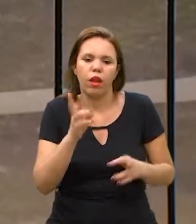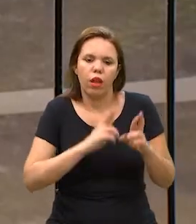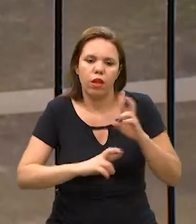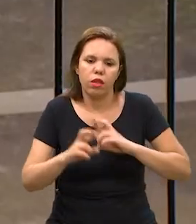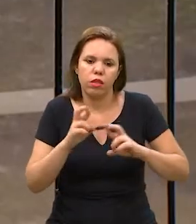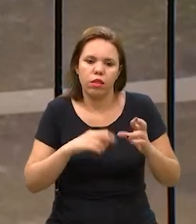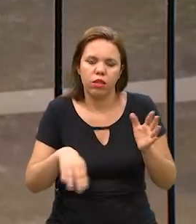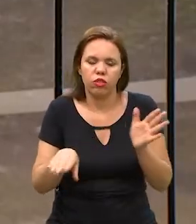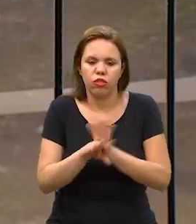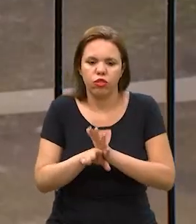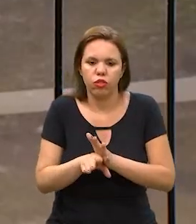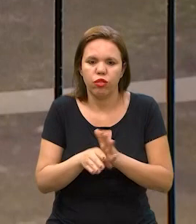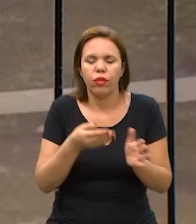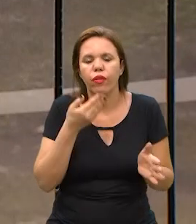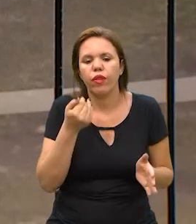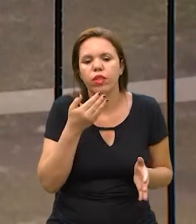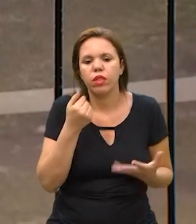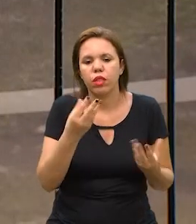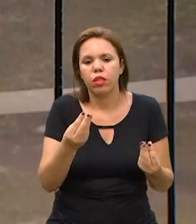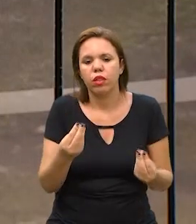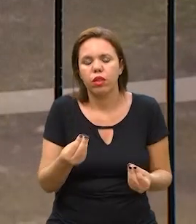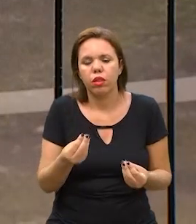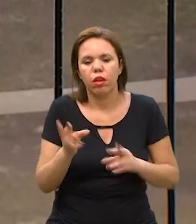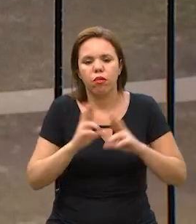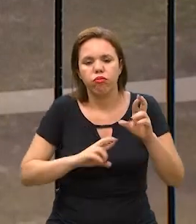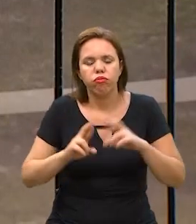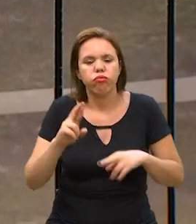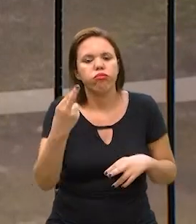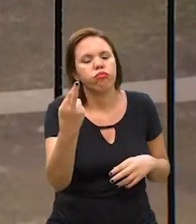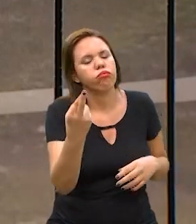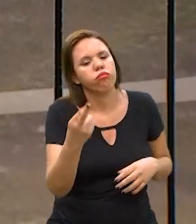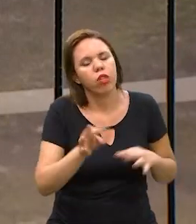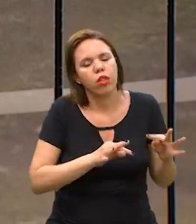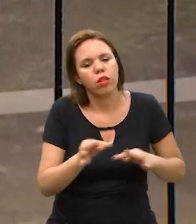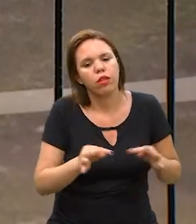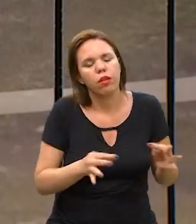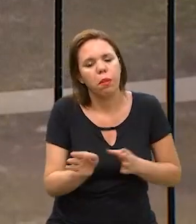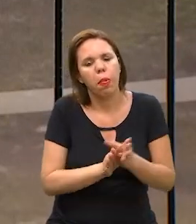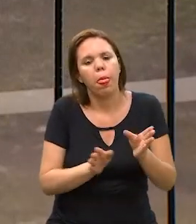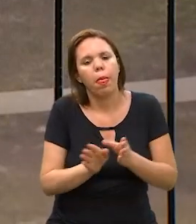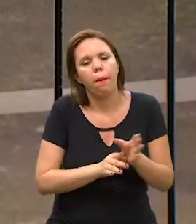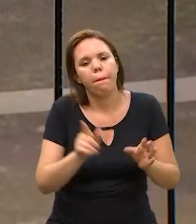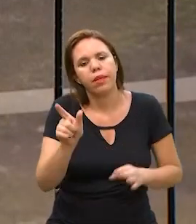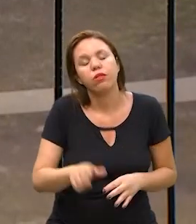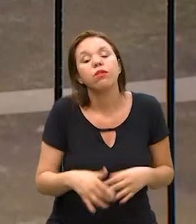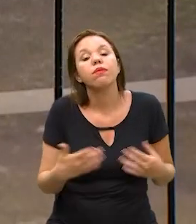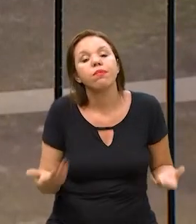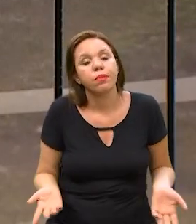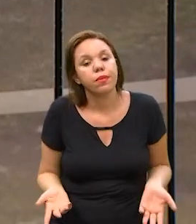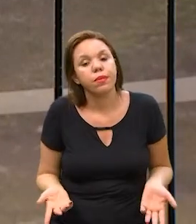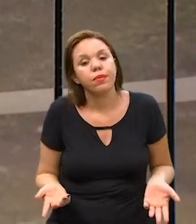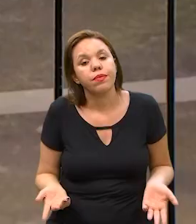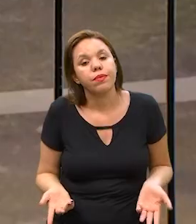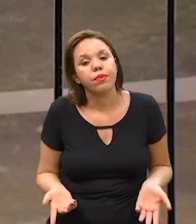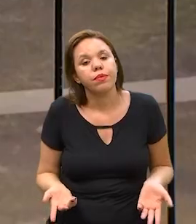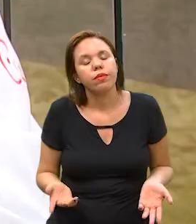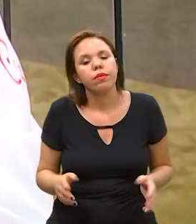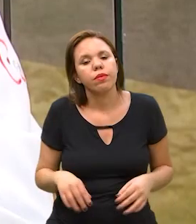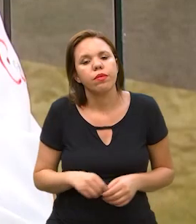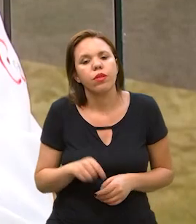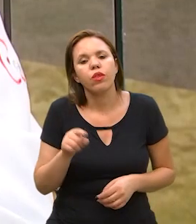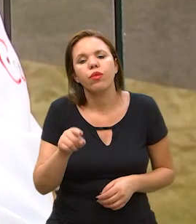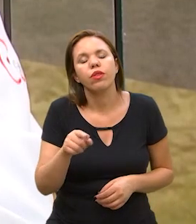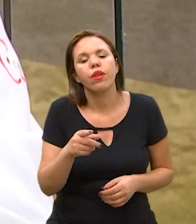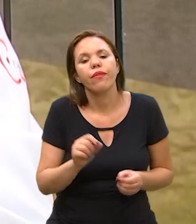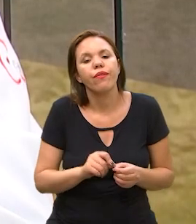dos exames que chegam, isso facilita muito o diagnóstico, o tratamento, orientação ao paciente. No